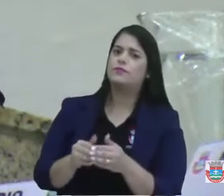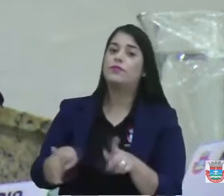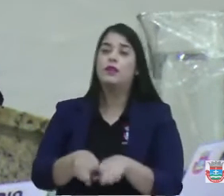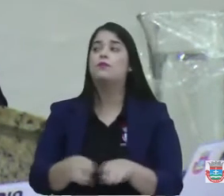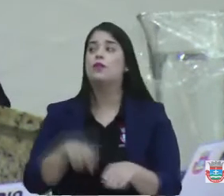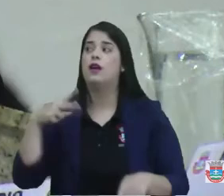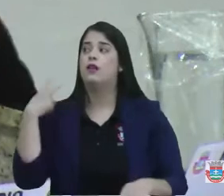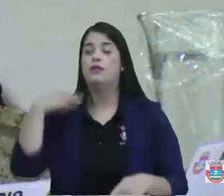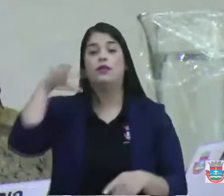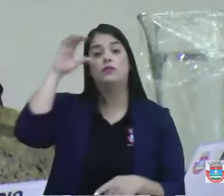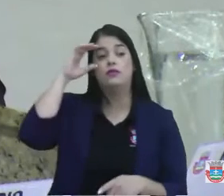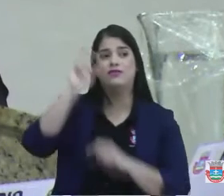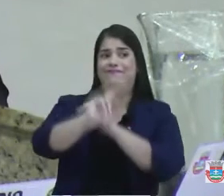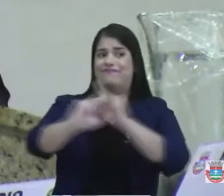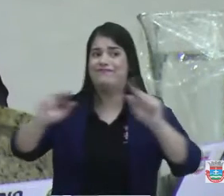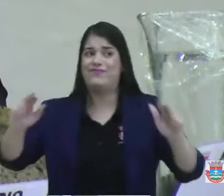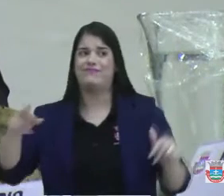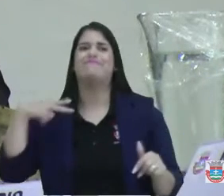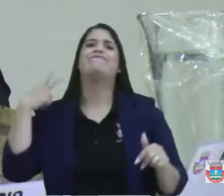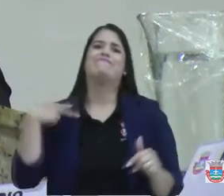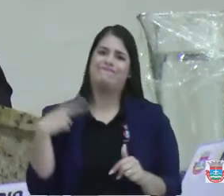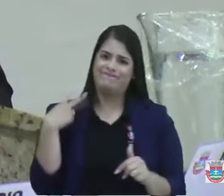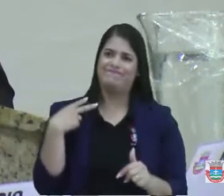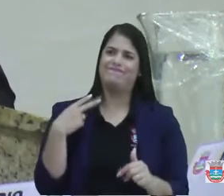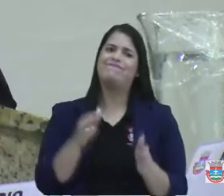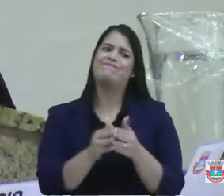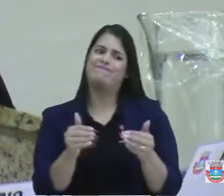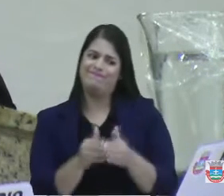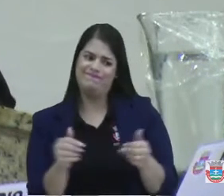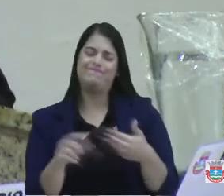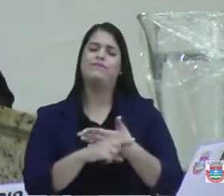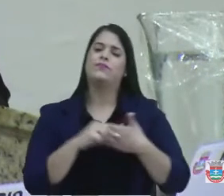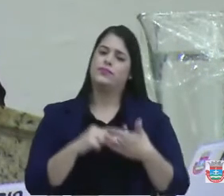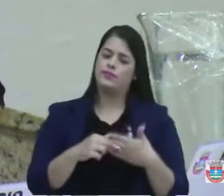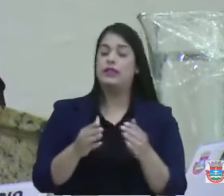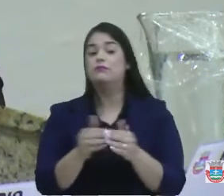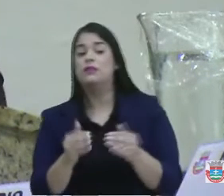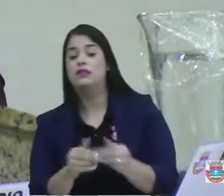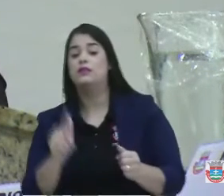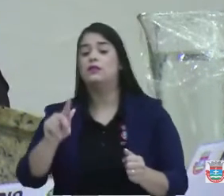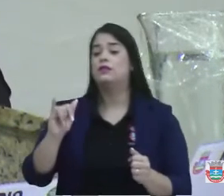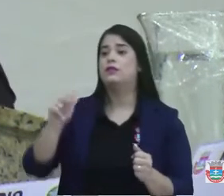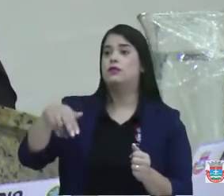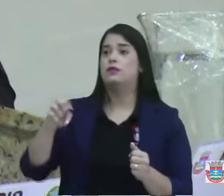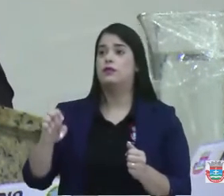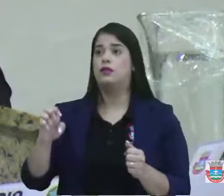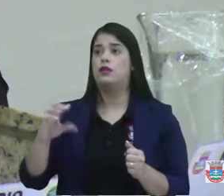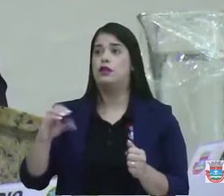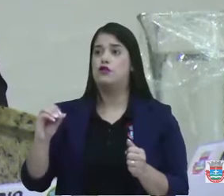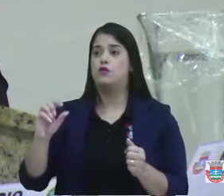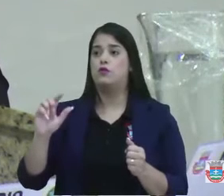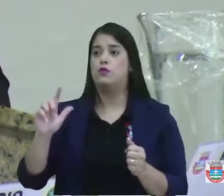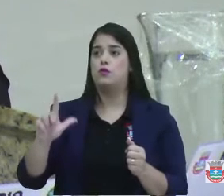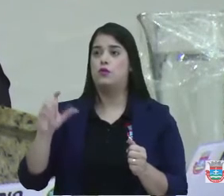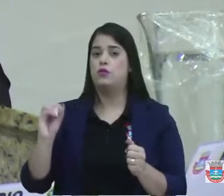colocou como vários vereadores e aqui também colocou um requerimento pedindo uma ginecologista para atender as mulheres do